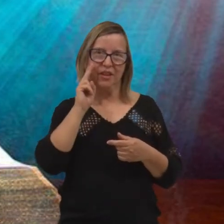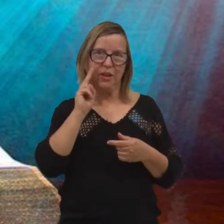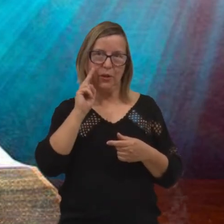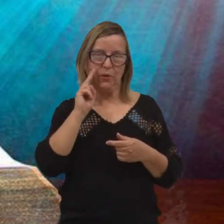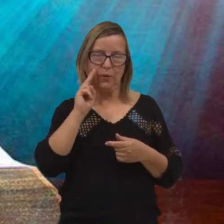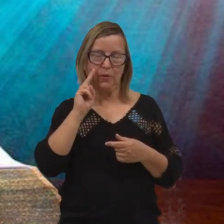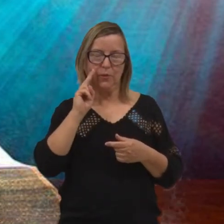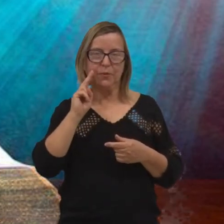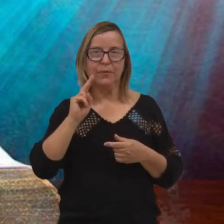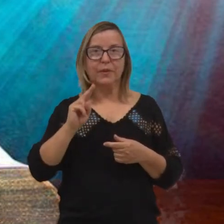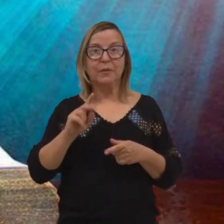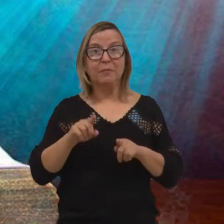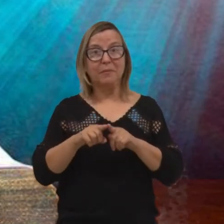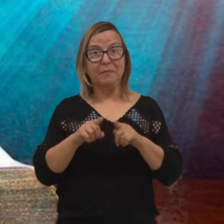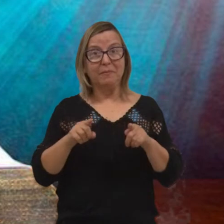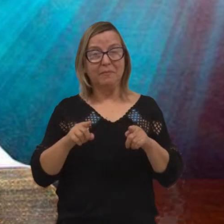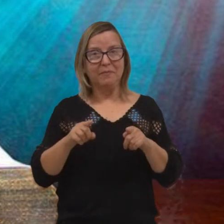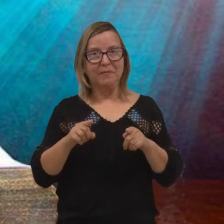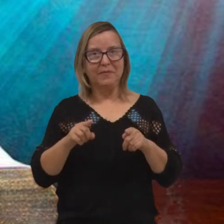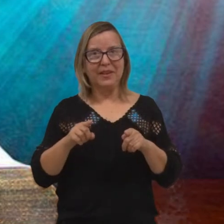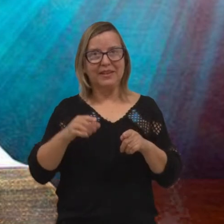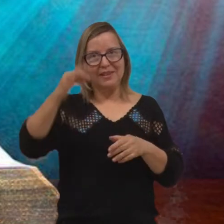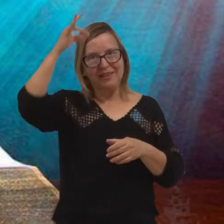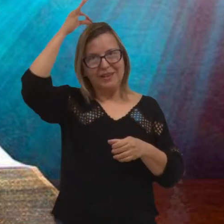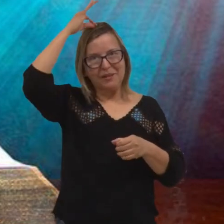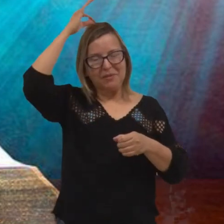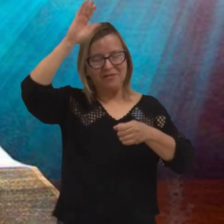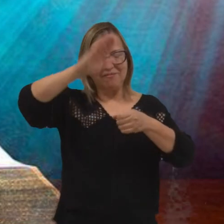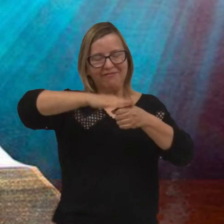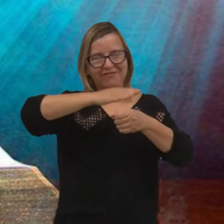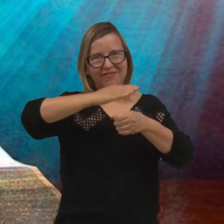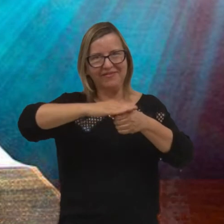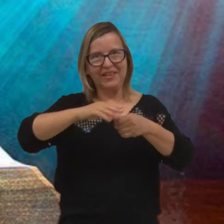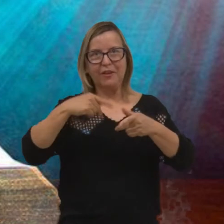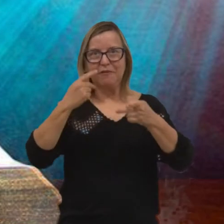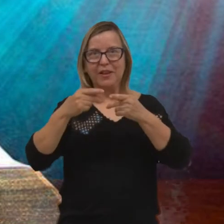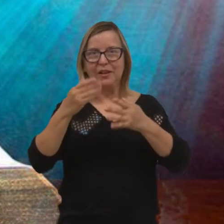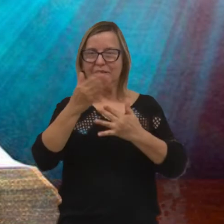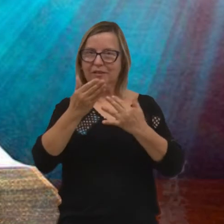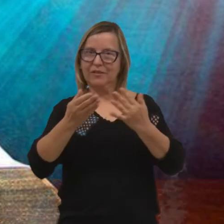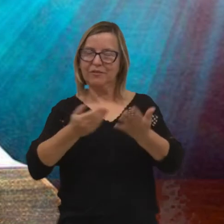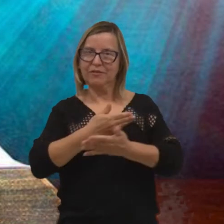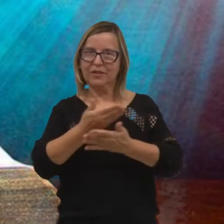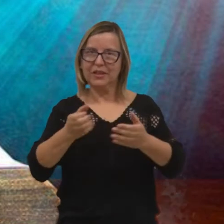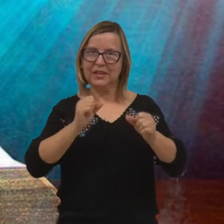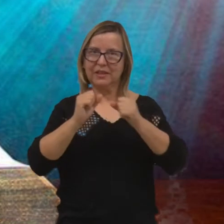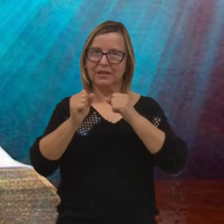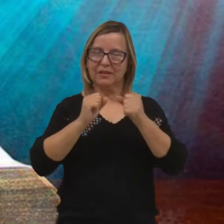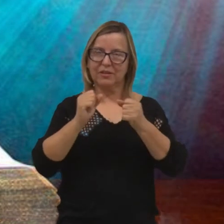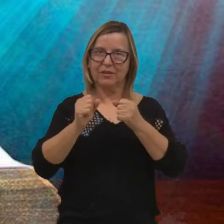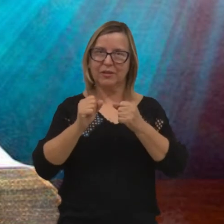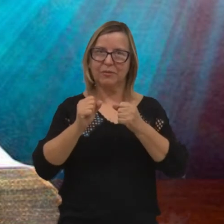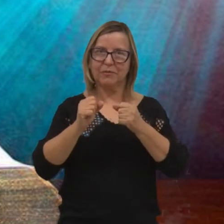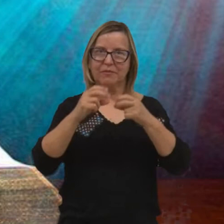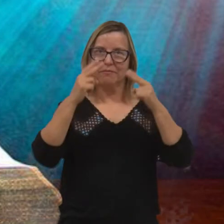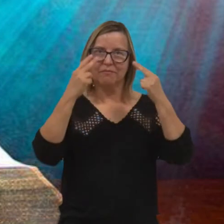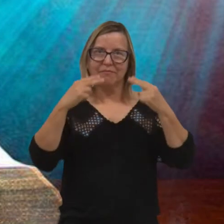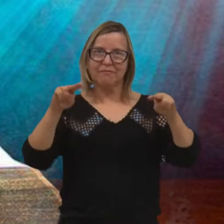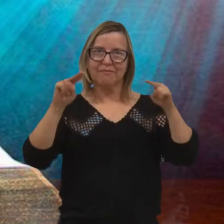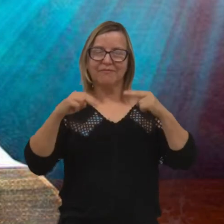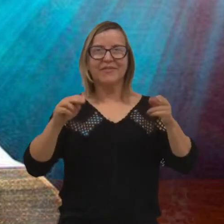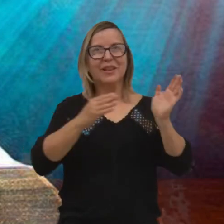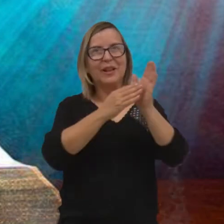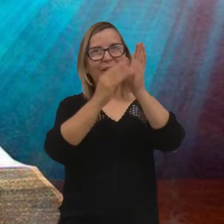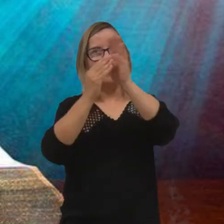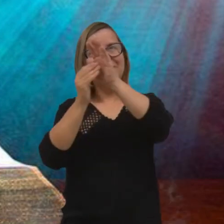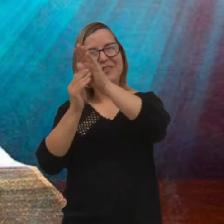há dissolução, mas enchei-vos do Espírito, falando entre vós com salmos, entoando e louvando